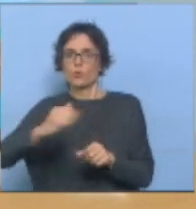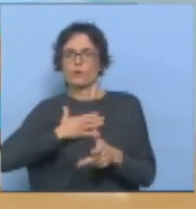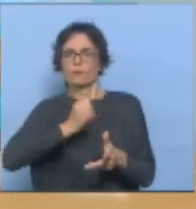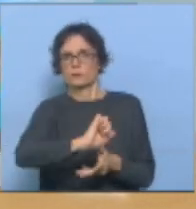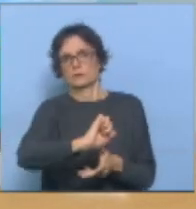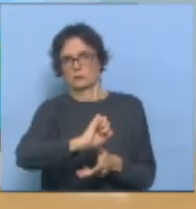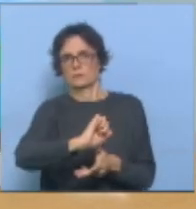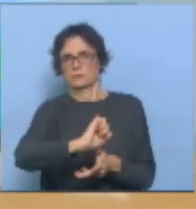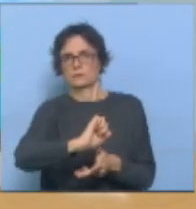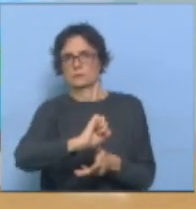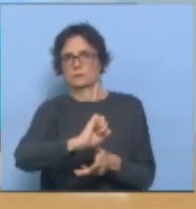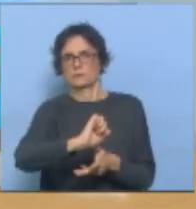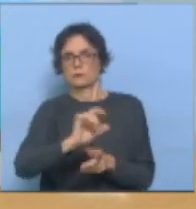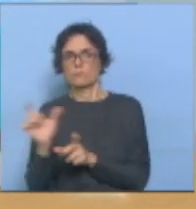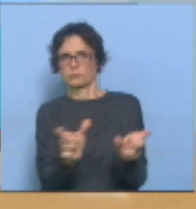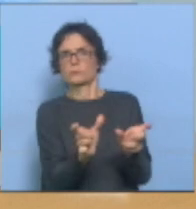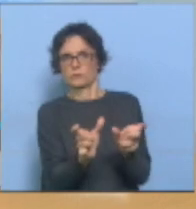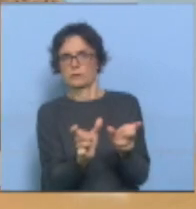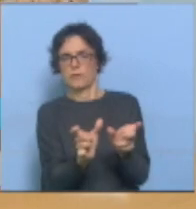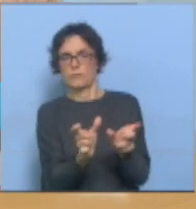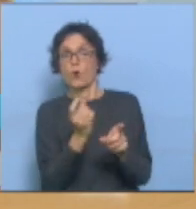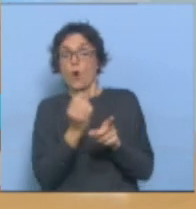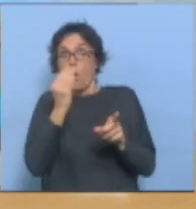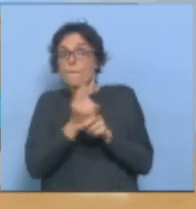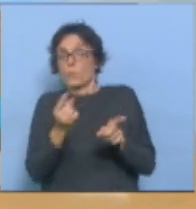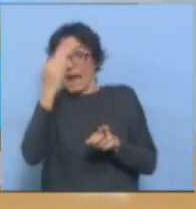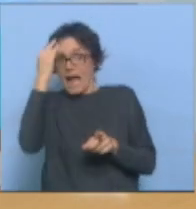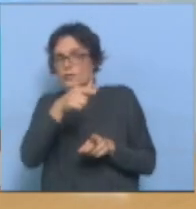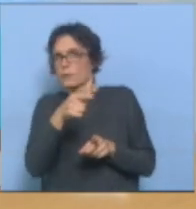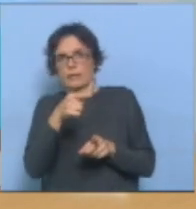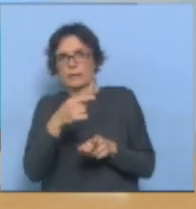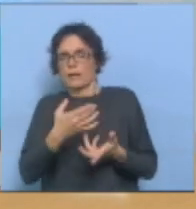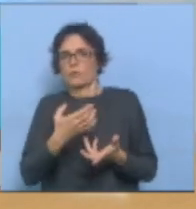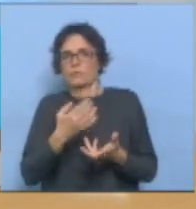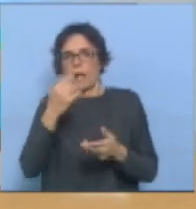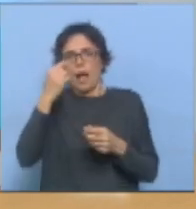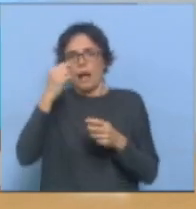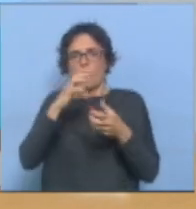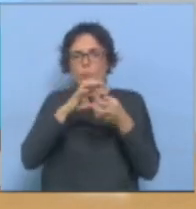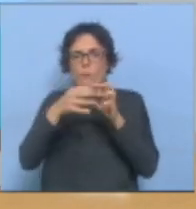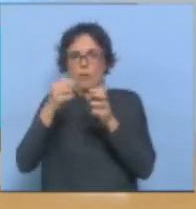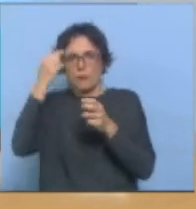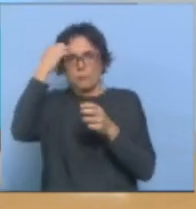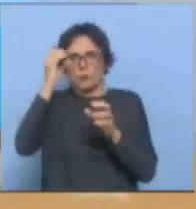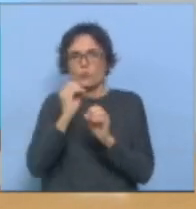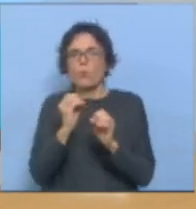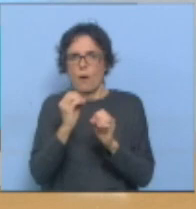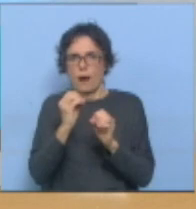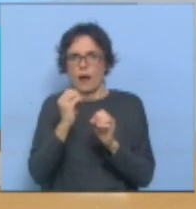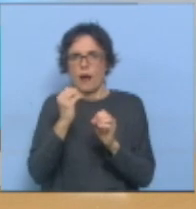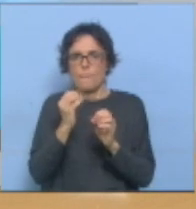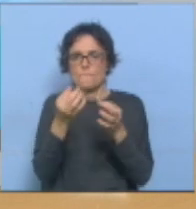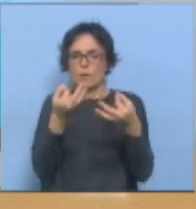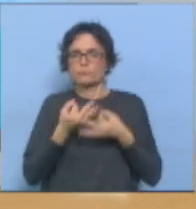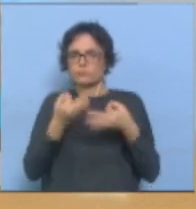não está suficientemente bem para decidir sobre a sua própria vida. E, portanto, tudo se faz para a conter e para que ela não faça isso. E, portanto, ao mesmo